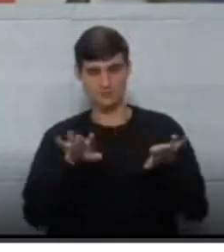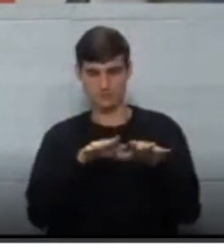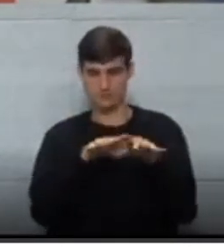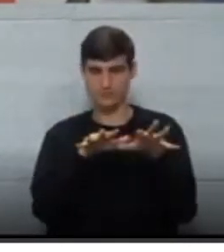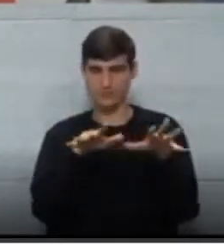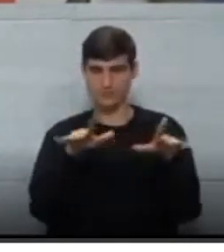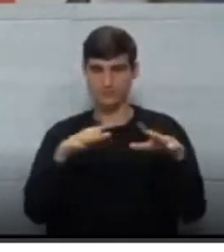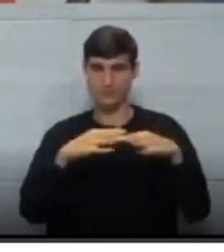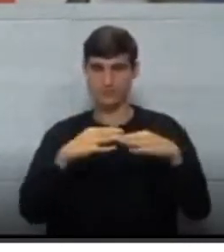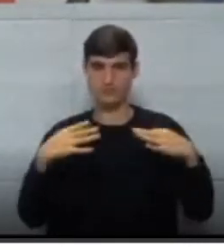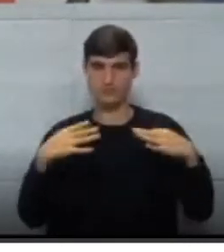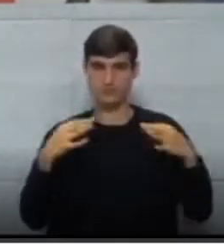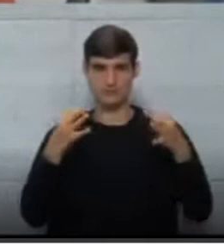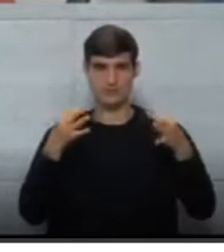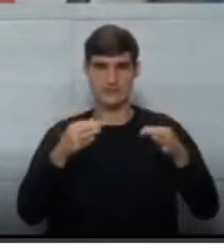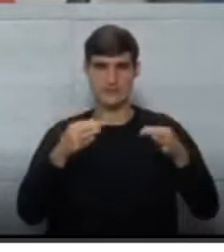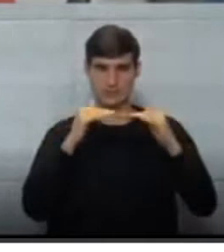separado, bem